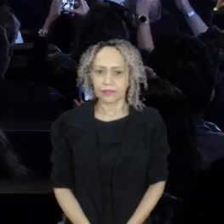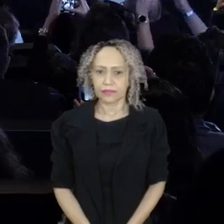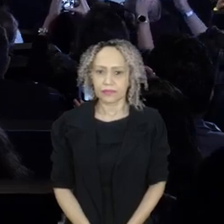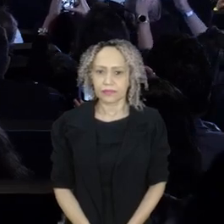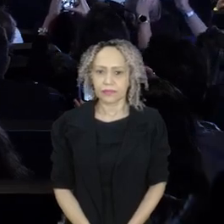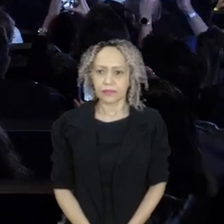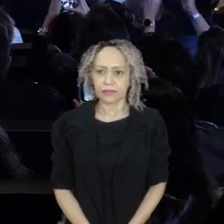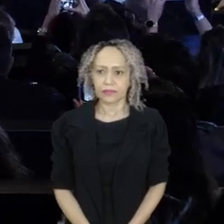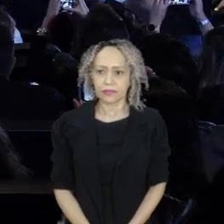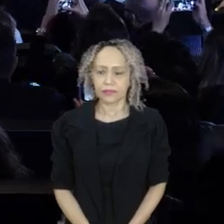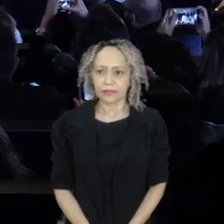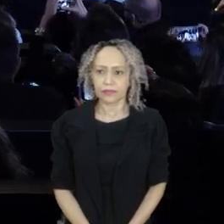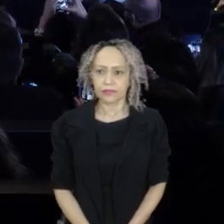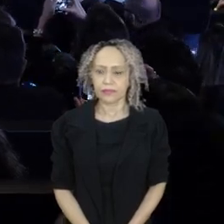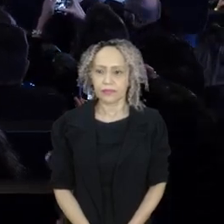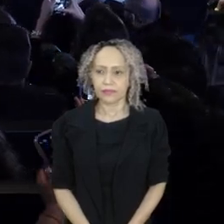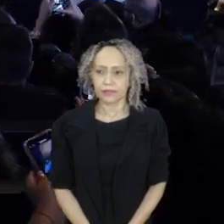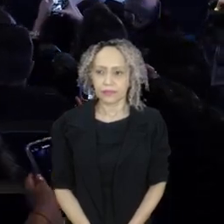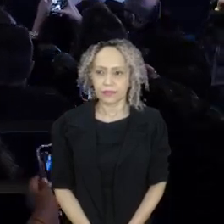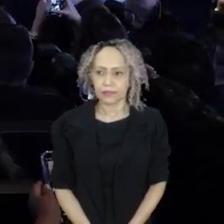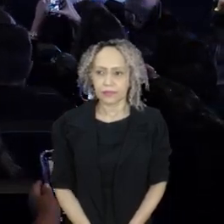Cadê meu papel? Tá aqui, ó.